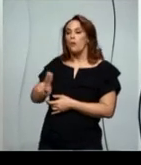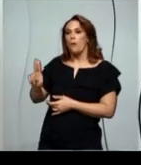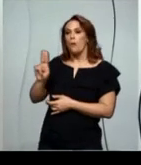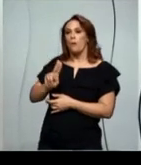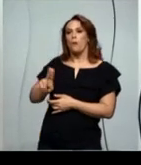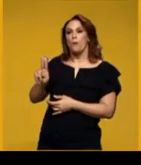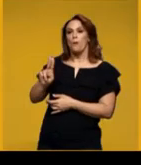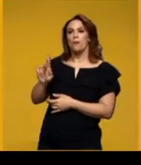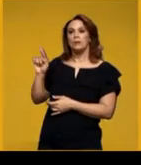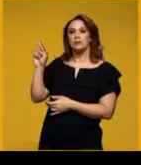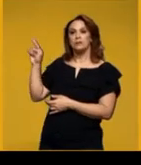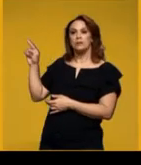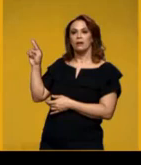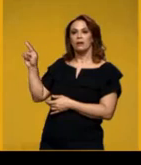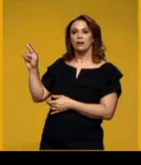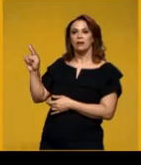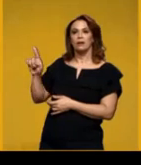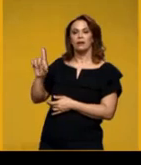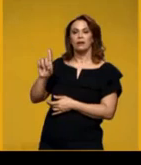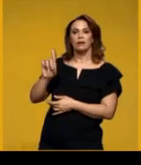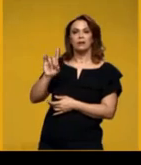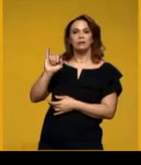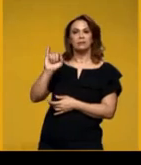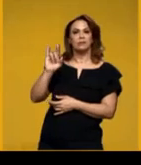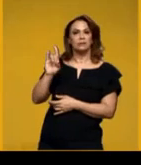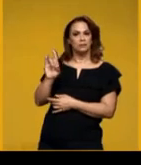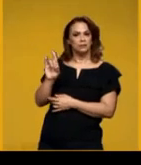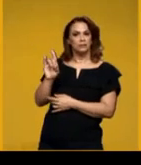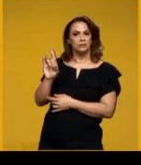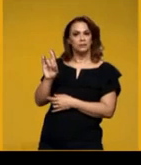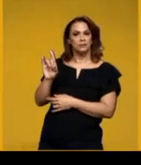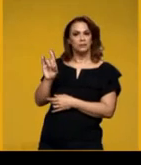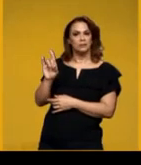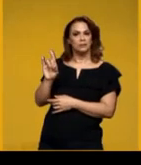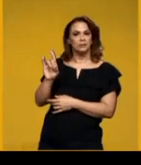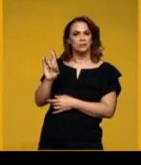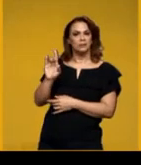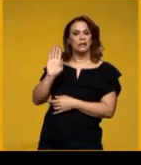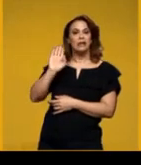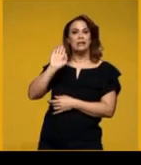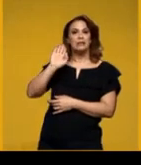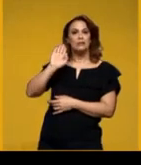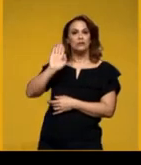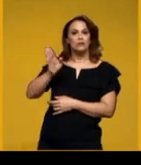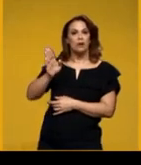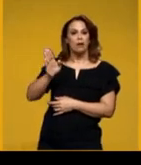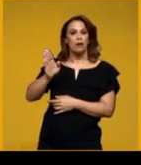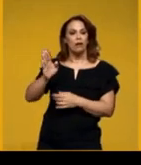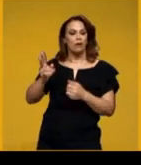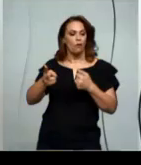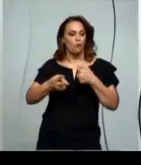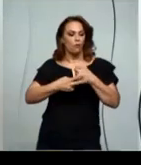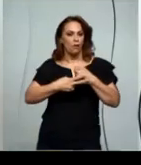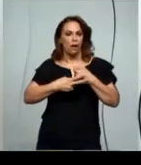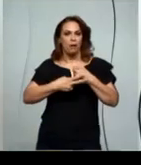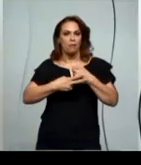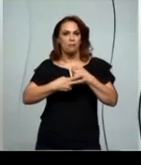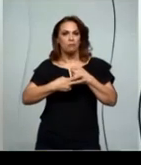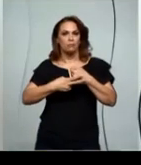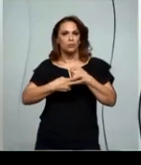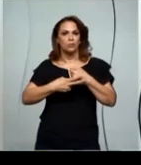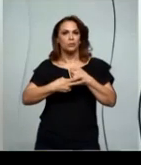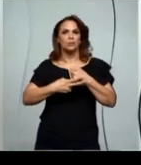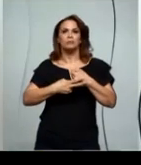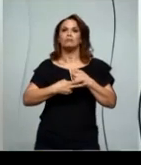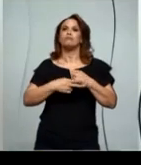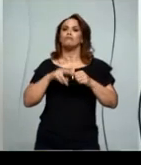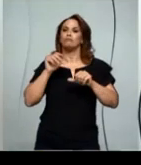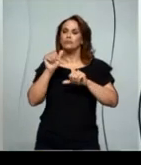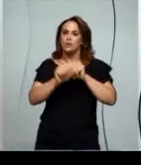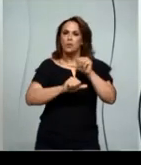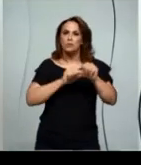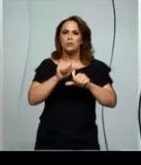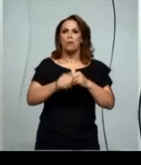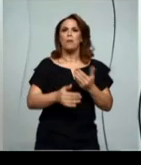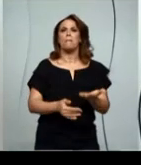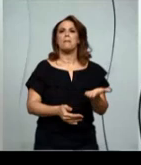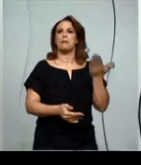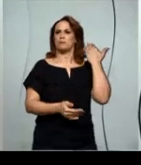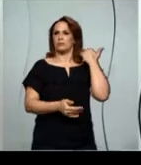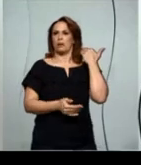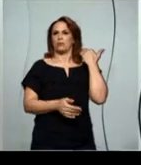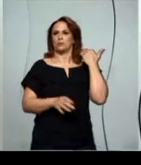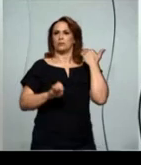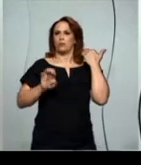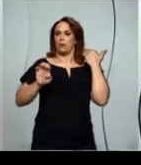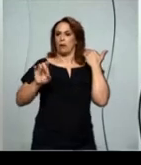lembrando que o did já colocou esse verbo aqui no passado, então eu não preciso acrescentar ed,